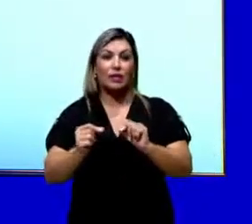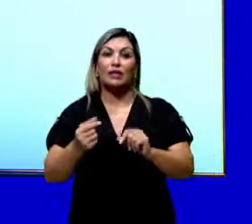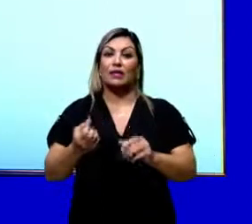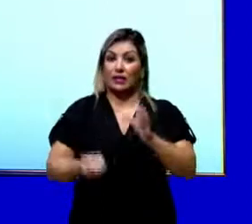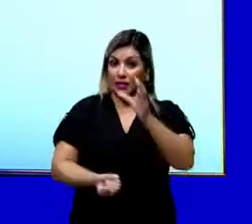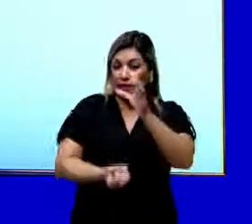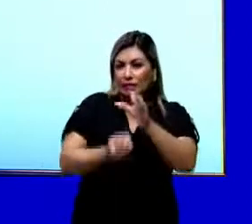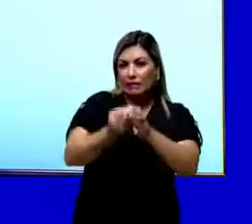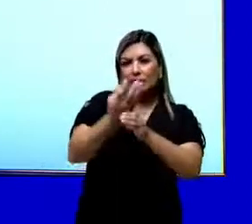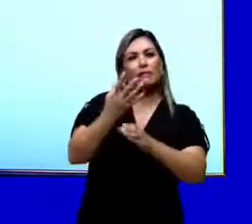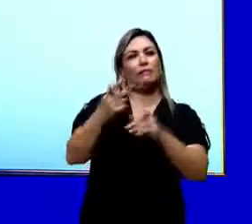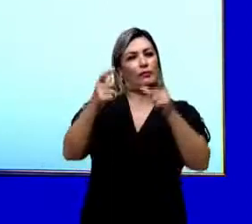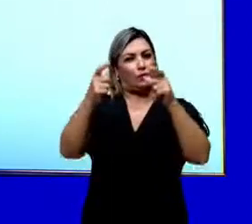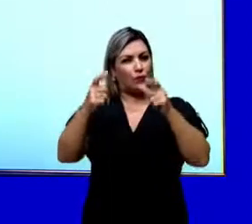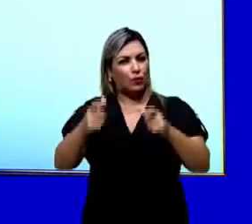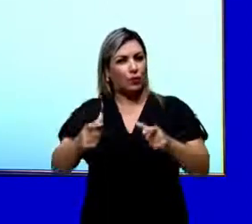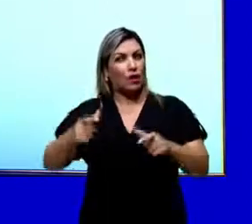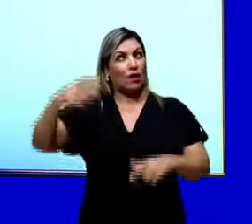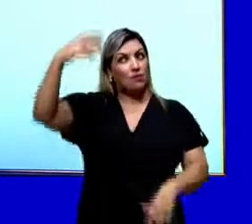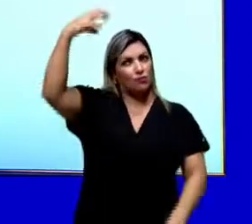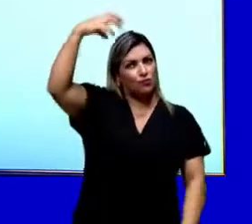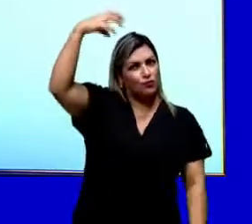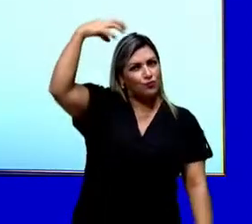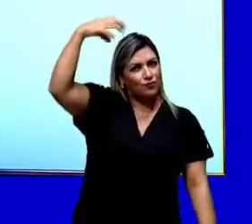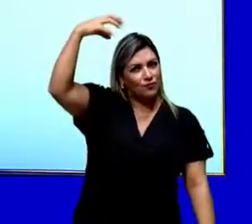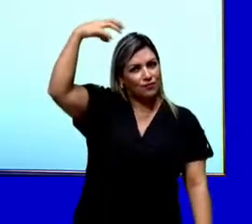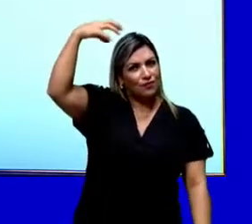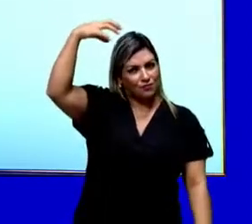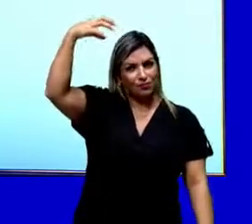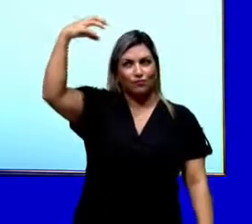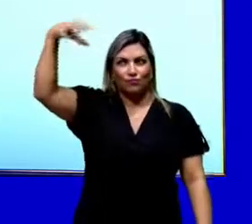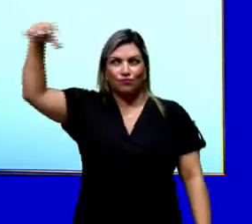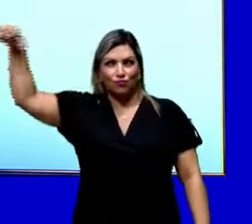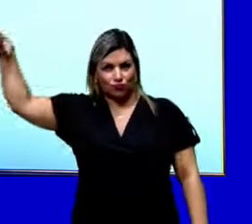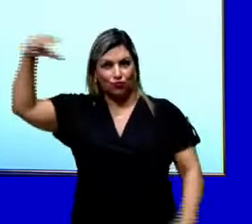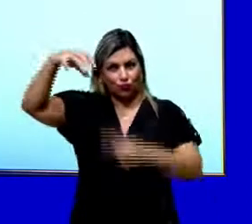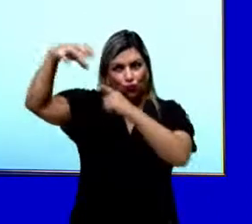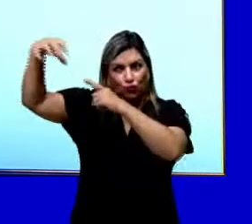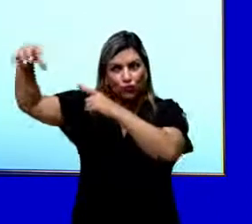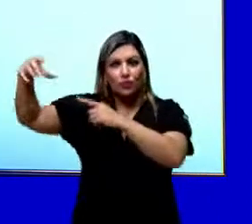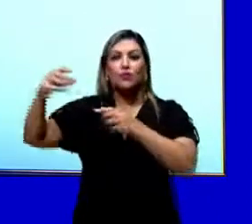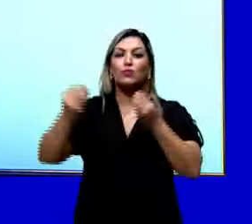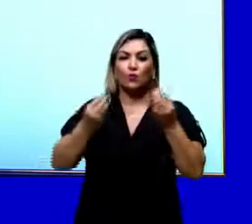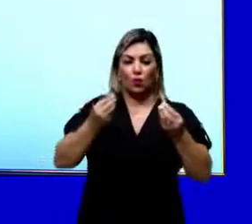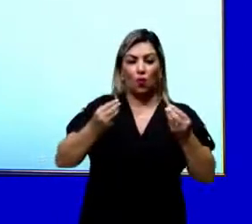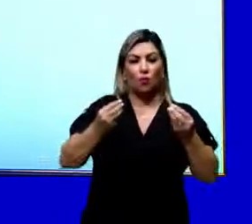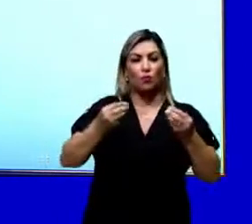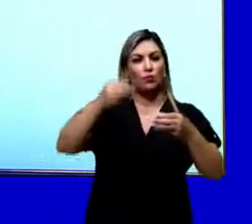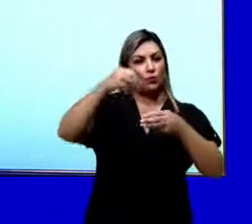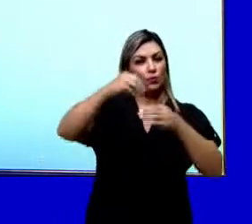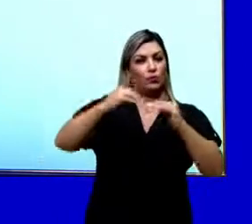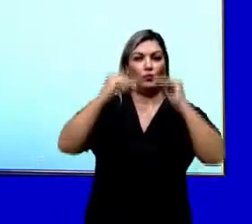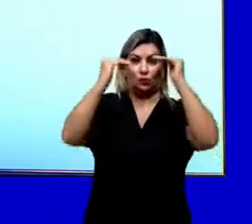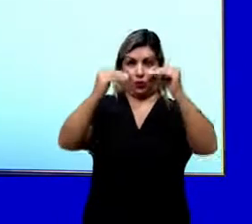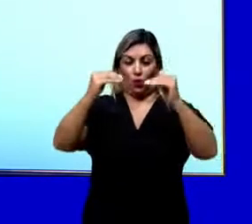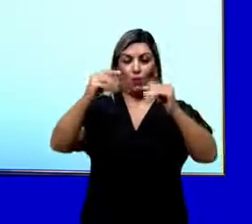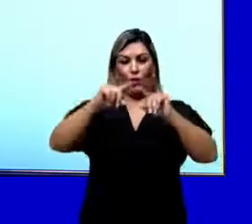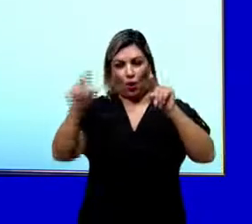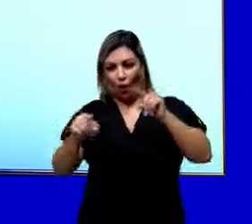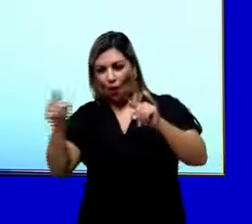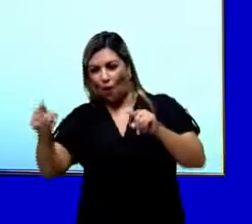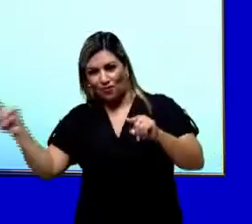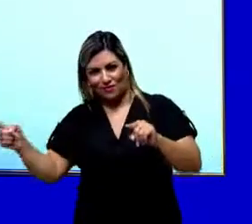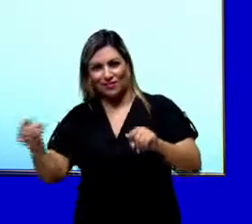criando shower esqueçam chuveiros né É sobre rodas Wheels todo mundo conhece